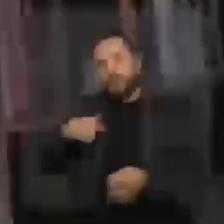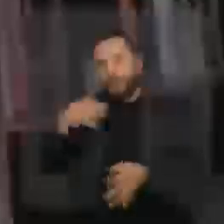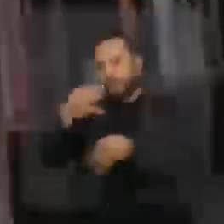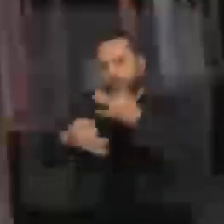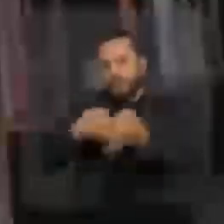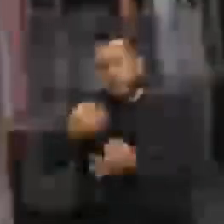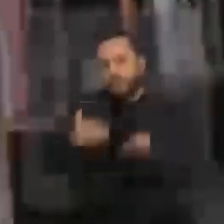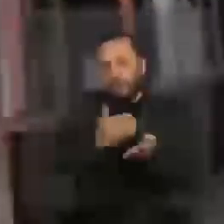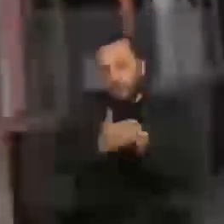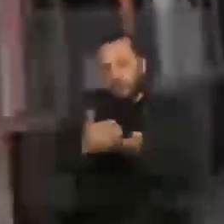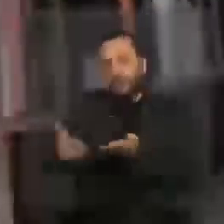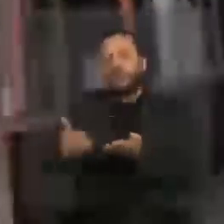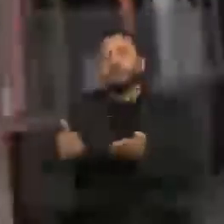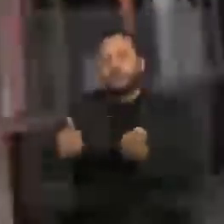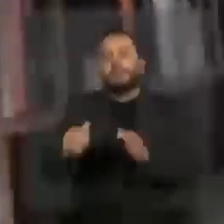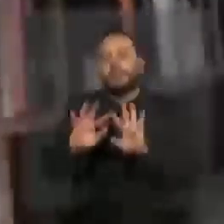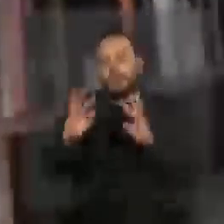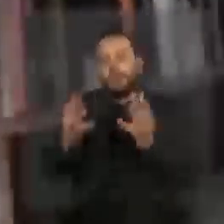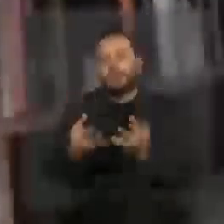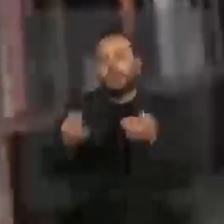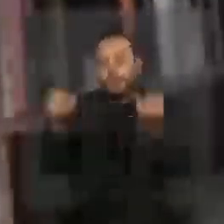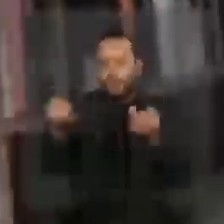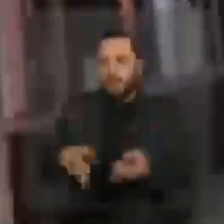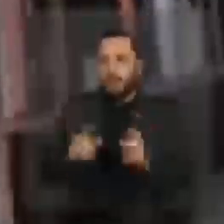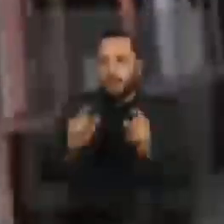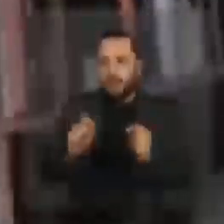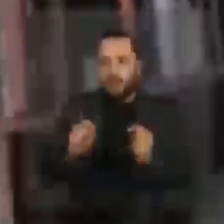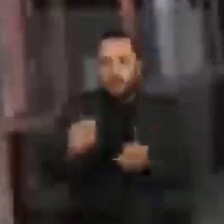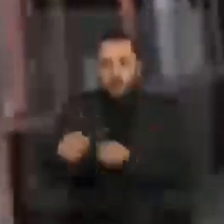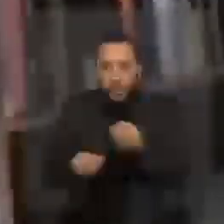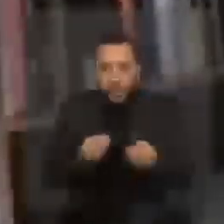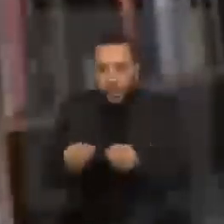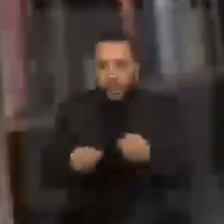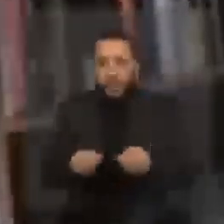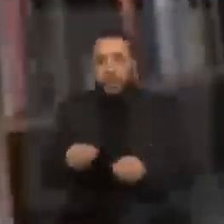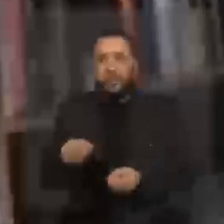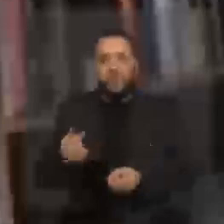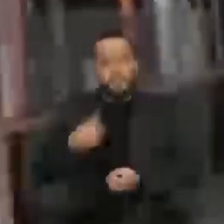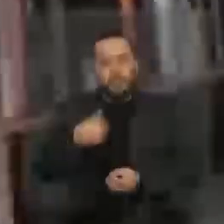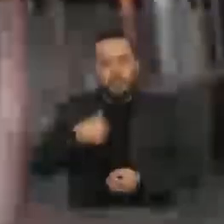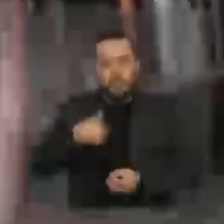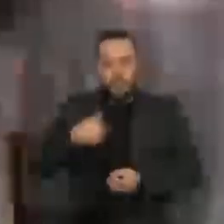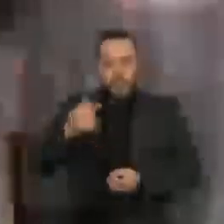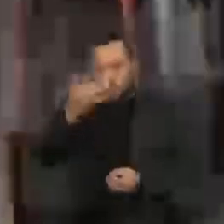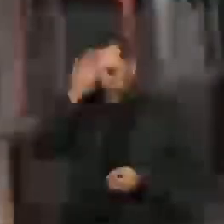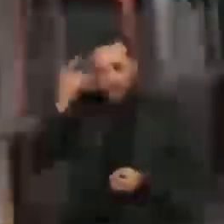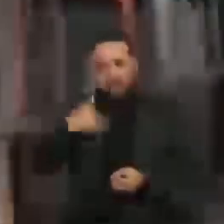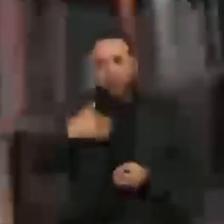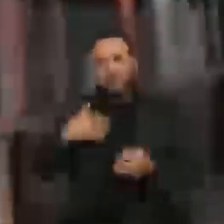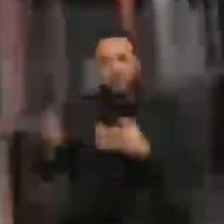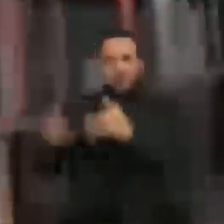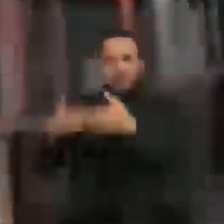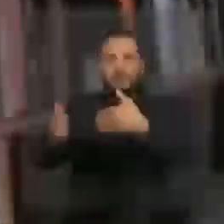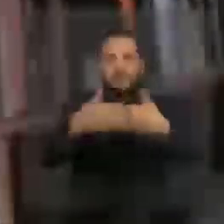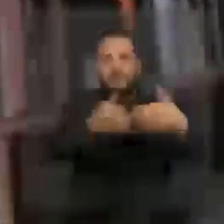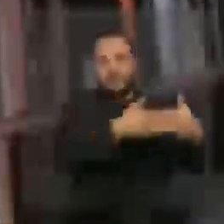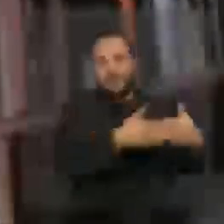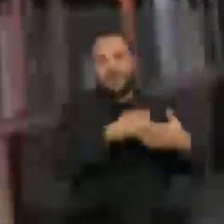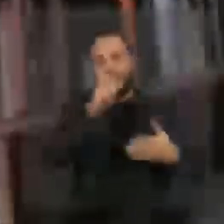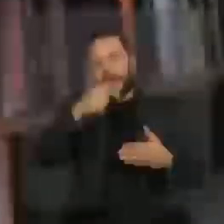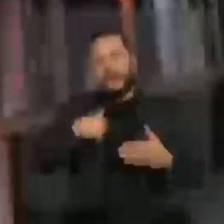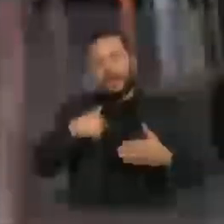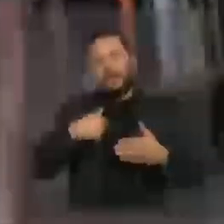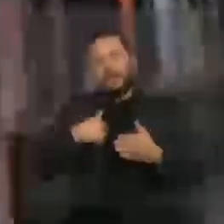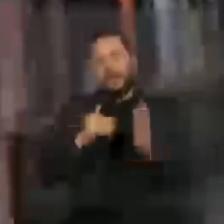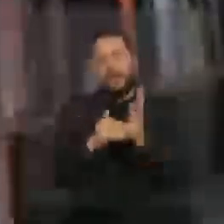manifestação logo no começo da quarentena, falando do absurdo que era agentes visitores entrando e fechando uma tabacaria no mercado da Lapa, porque